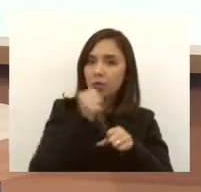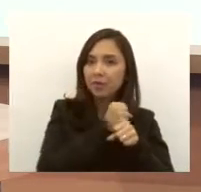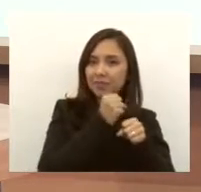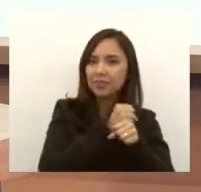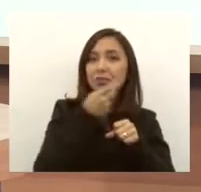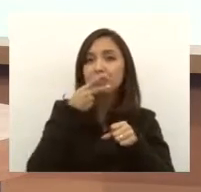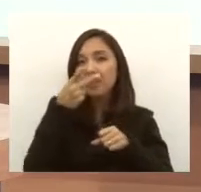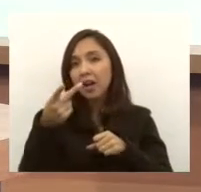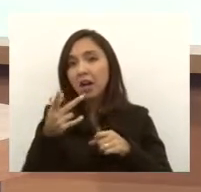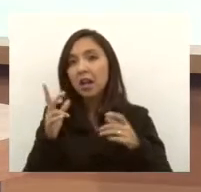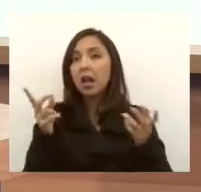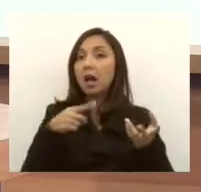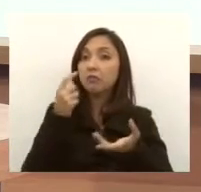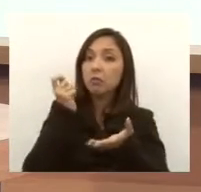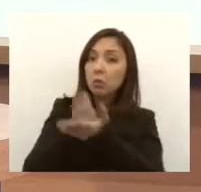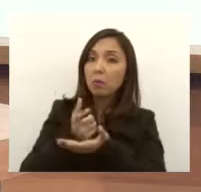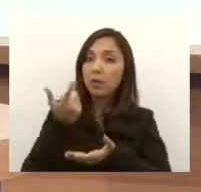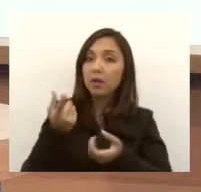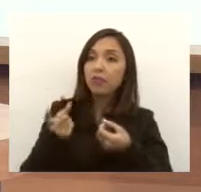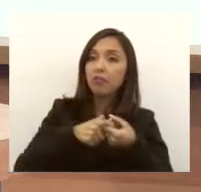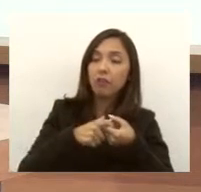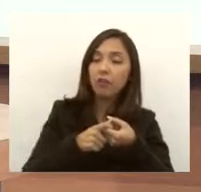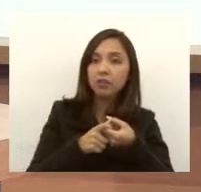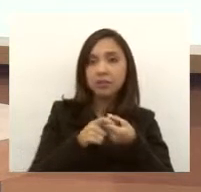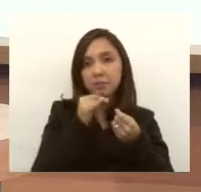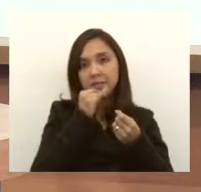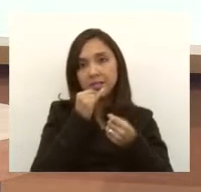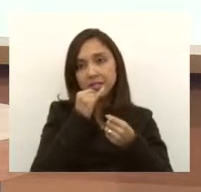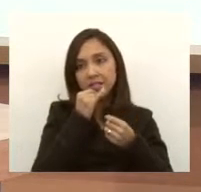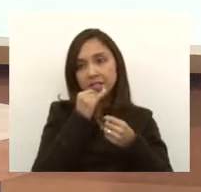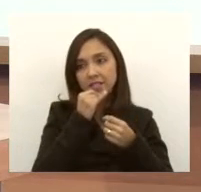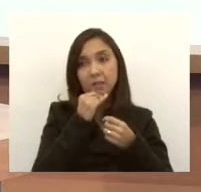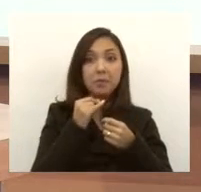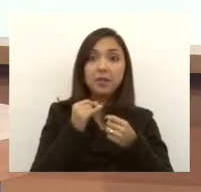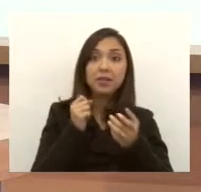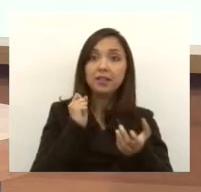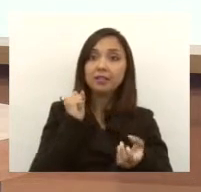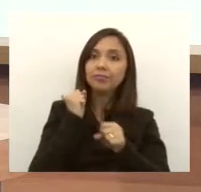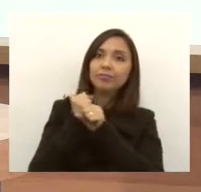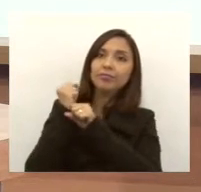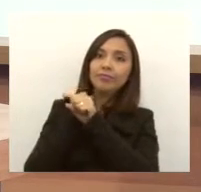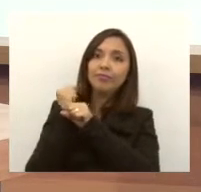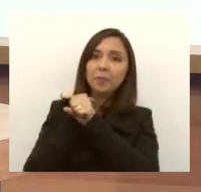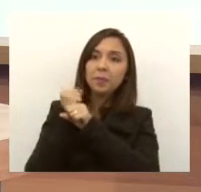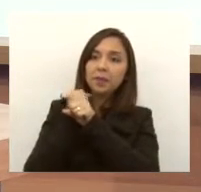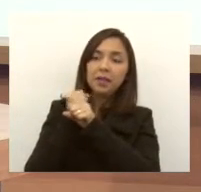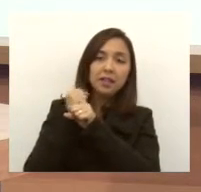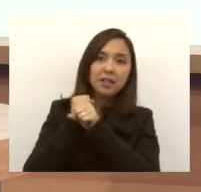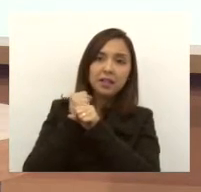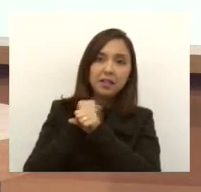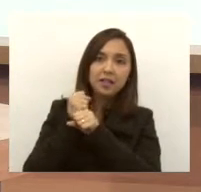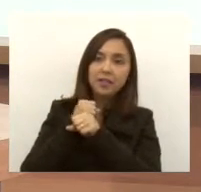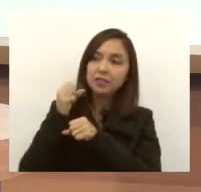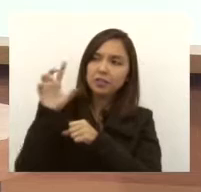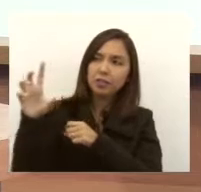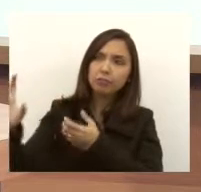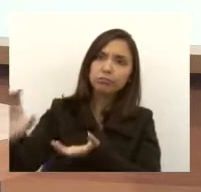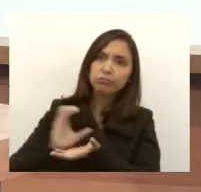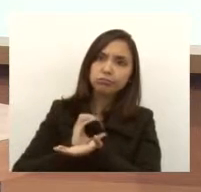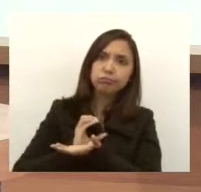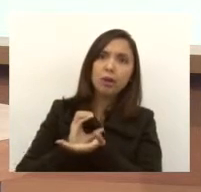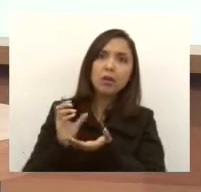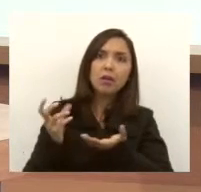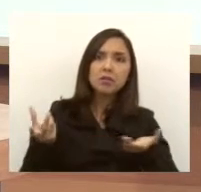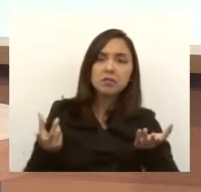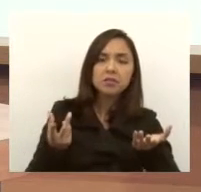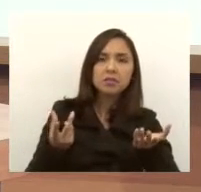queremos comprar seu apartamento de volta. Só que eles querem comprar pedalada, não sei quantos anos, para eles poderem devolver o dinheiro que eles já pegaram das pessoas, pagando menos do que